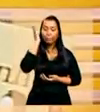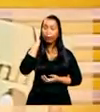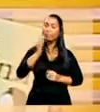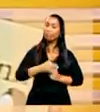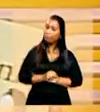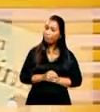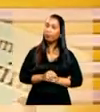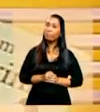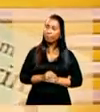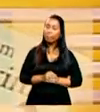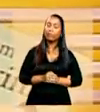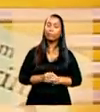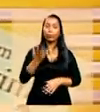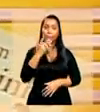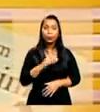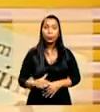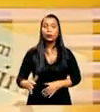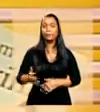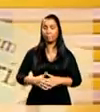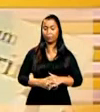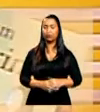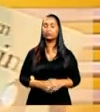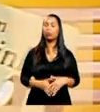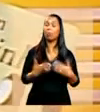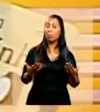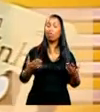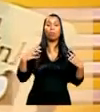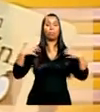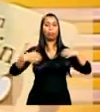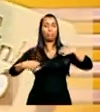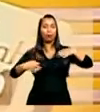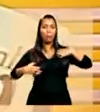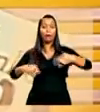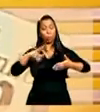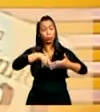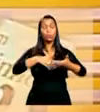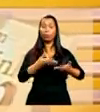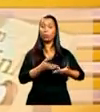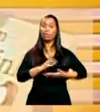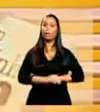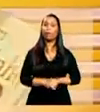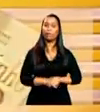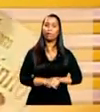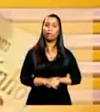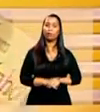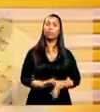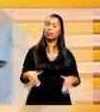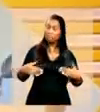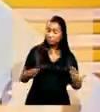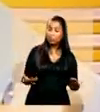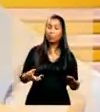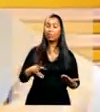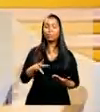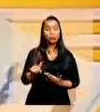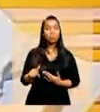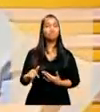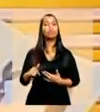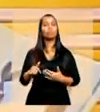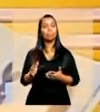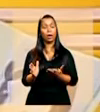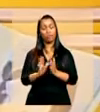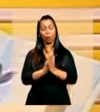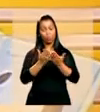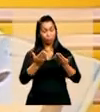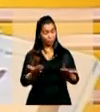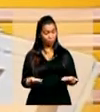burro, né? Para os pequenininhos esse. Olha o macaco lê. E aí você vai